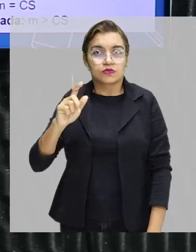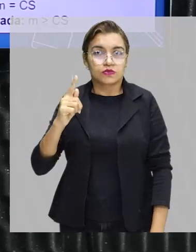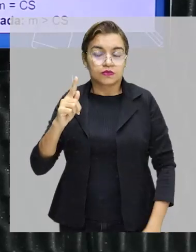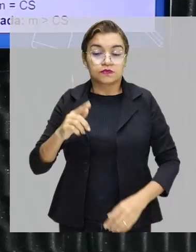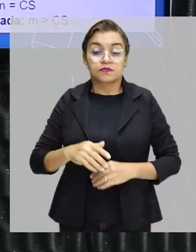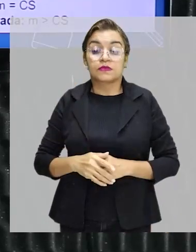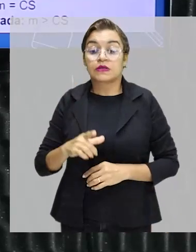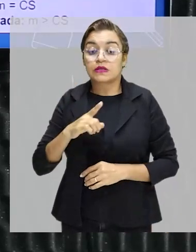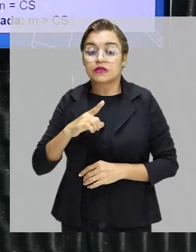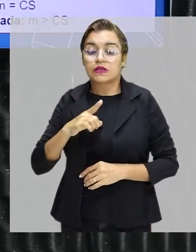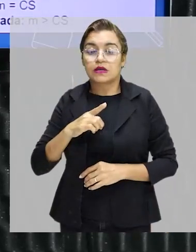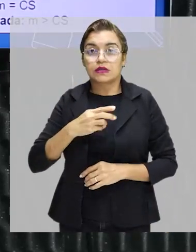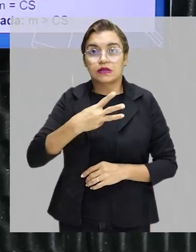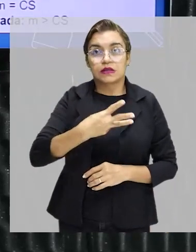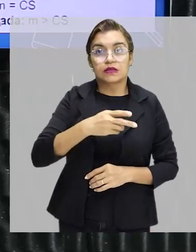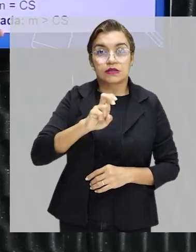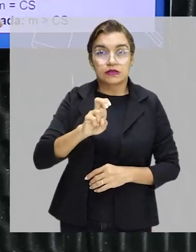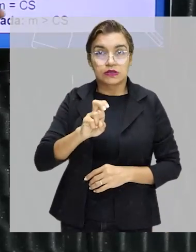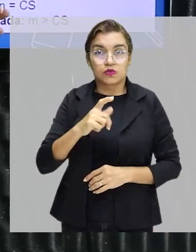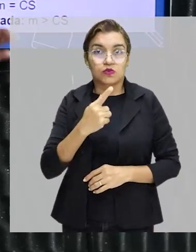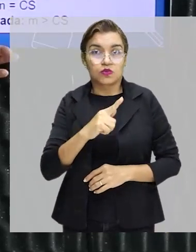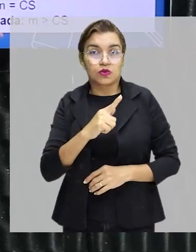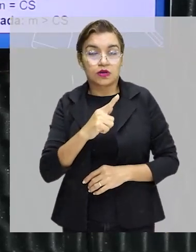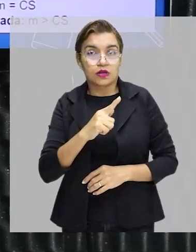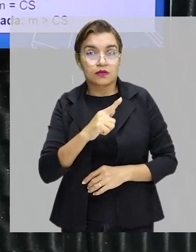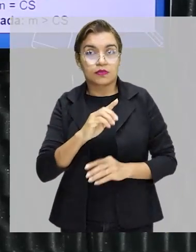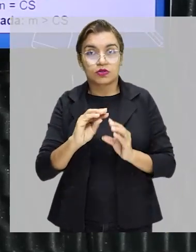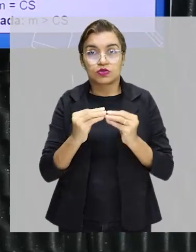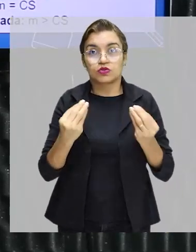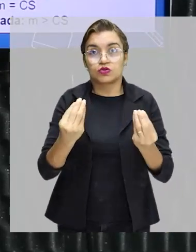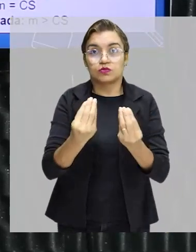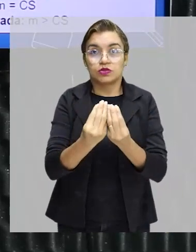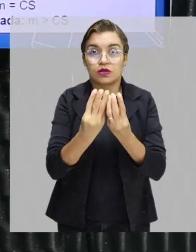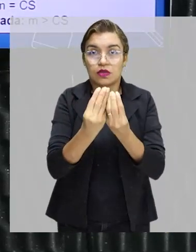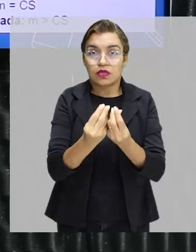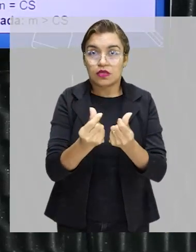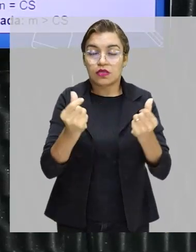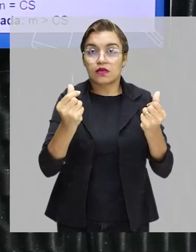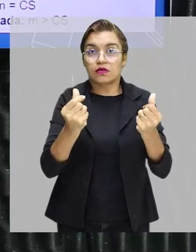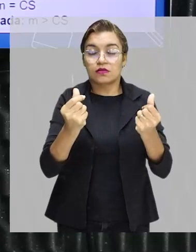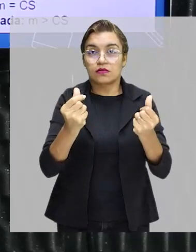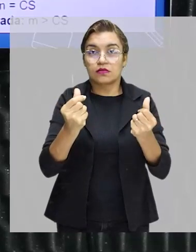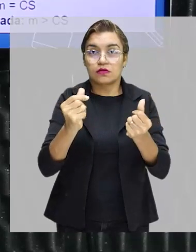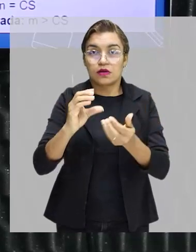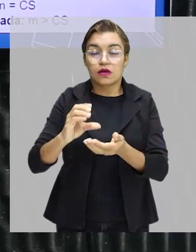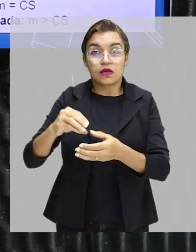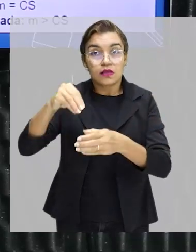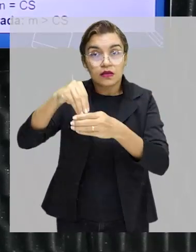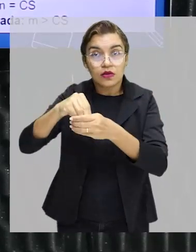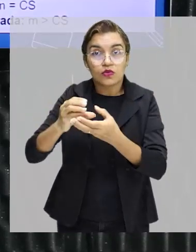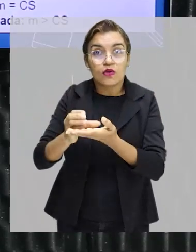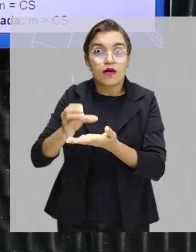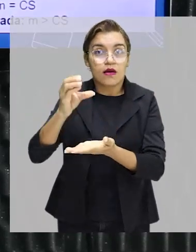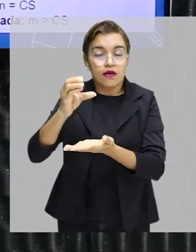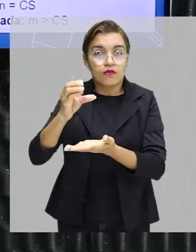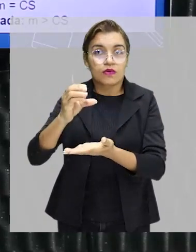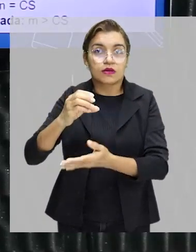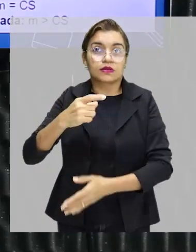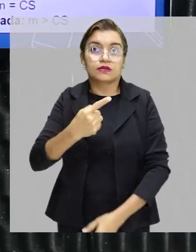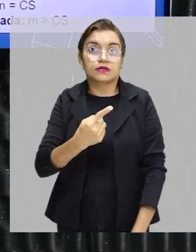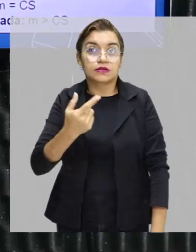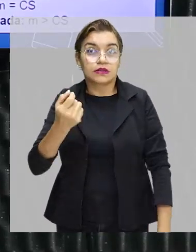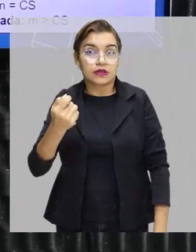eu vou ter 35 gramas da substância X dissolvida em 100 gramas de água. Então, a